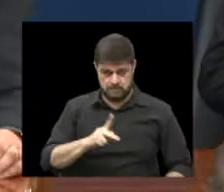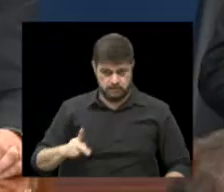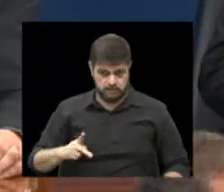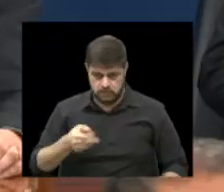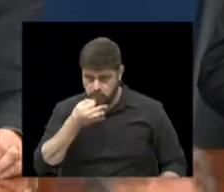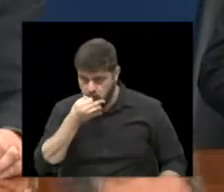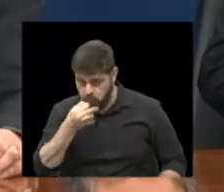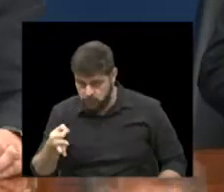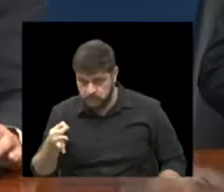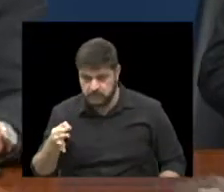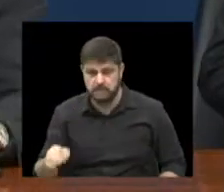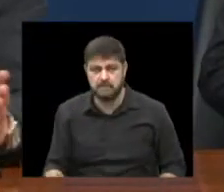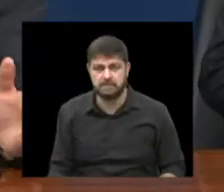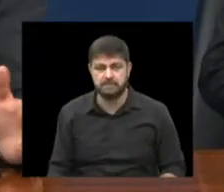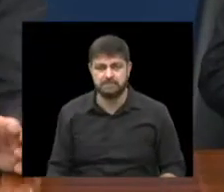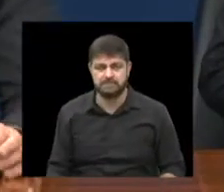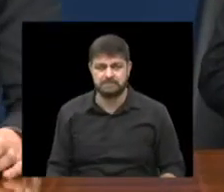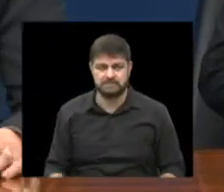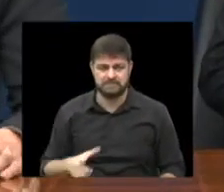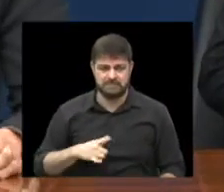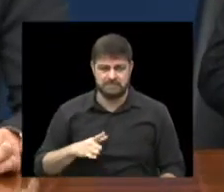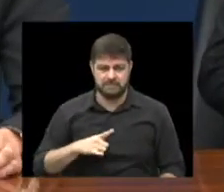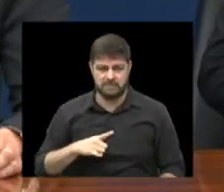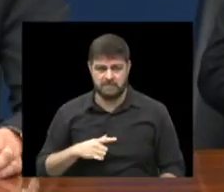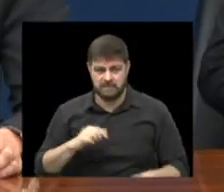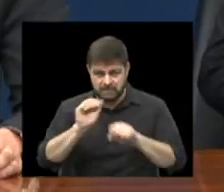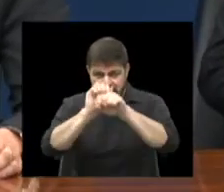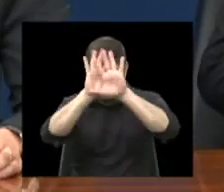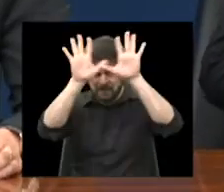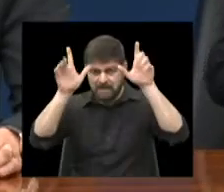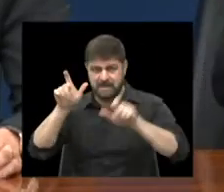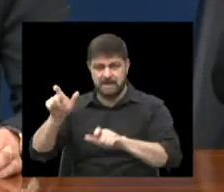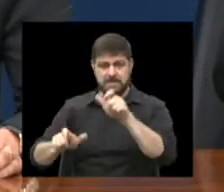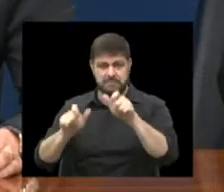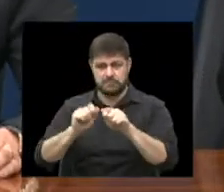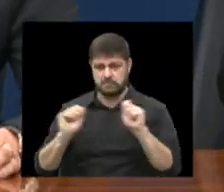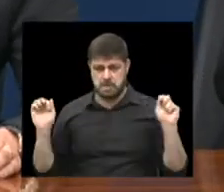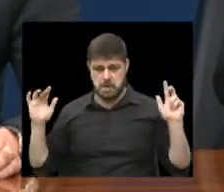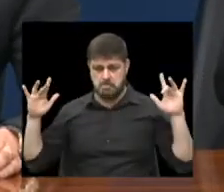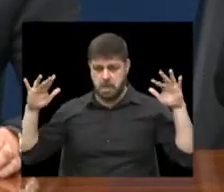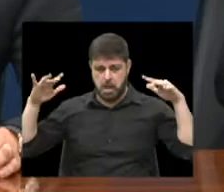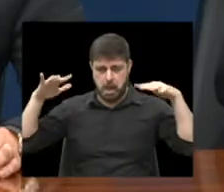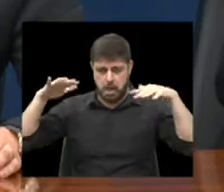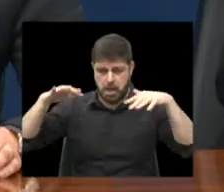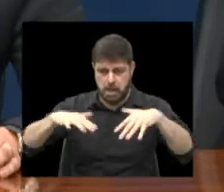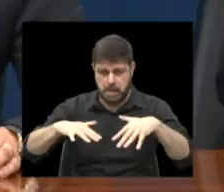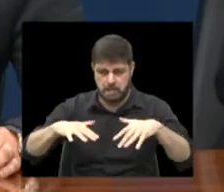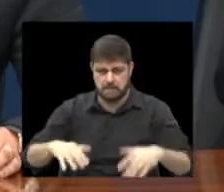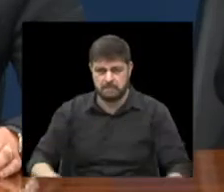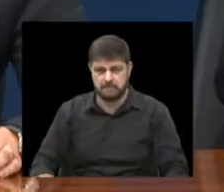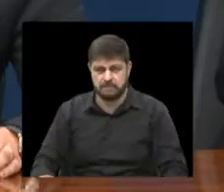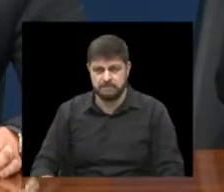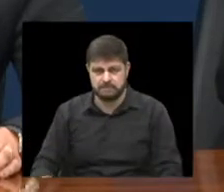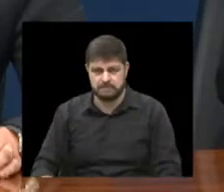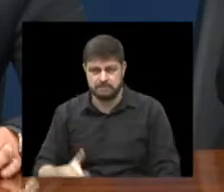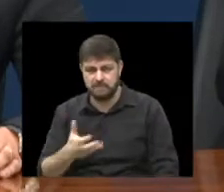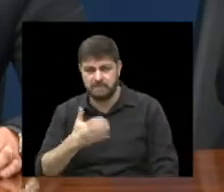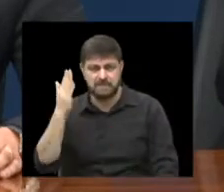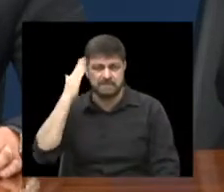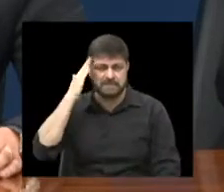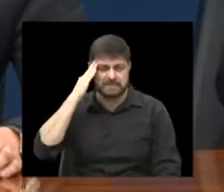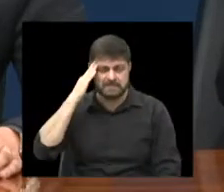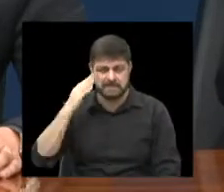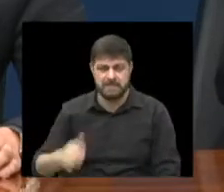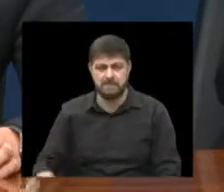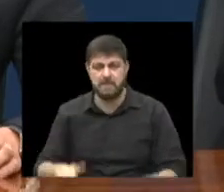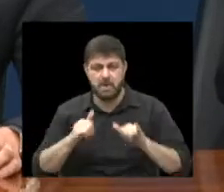professor Alberto exarar o parecer, até para que fique claro às pessoas que vieram aqui em procura de informações sobre o